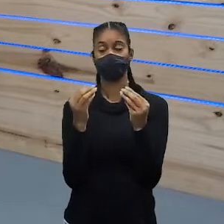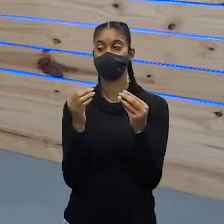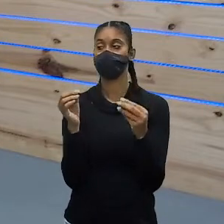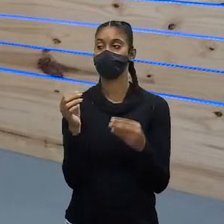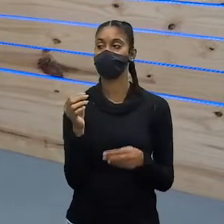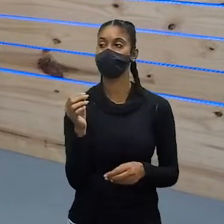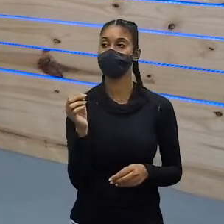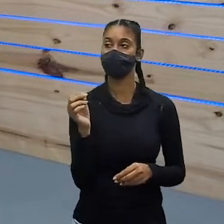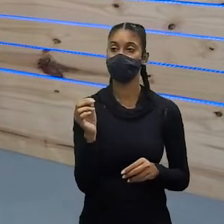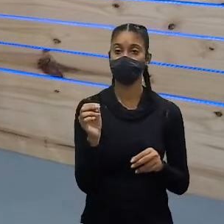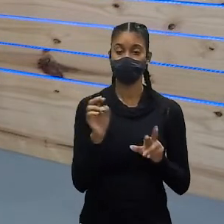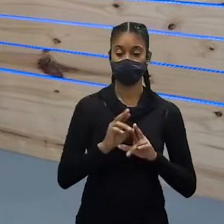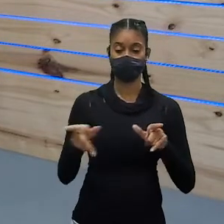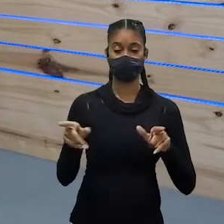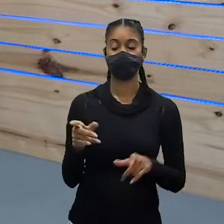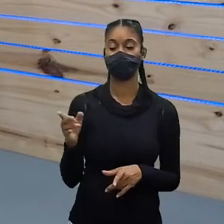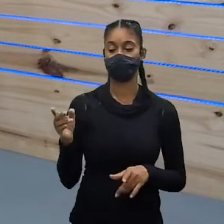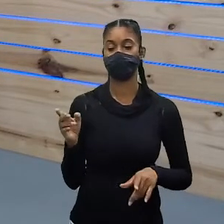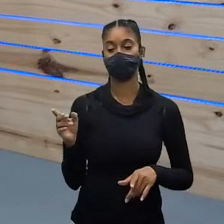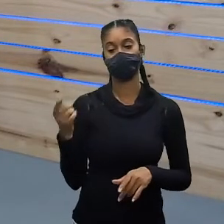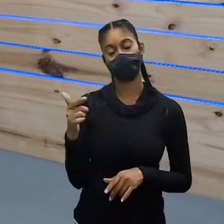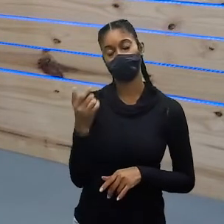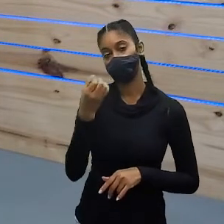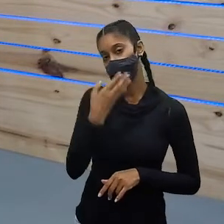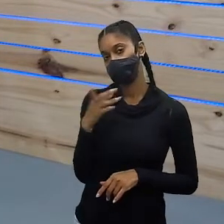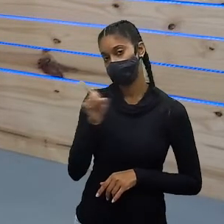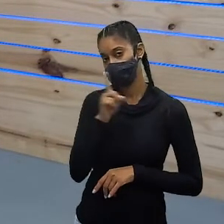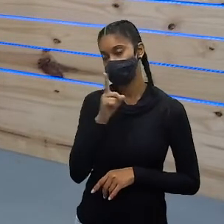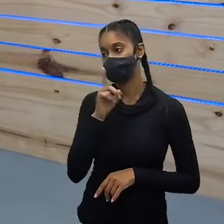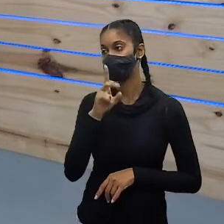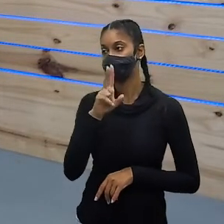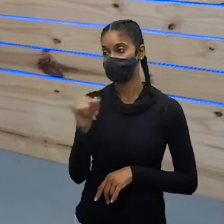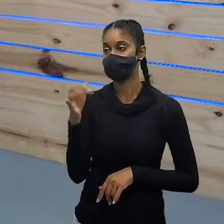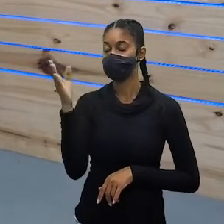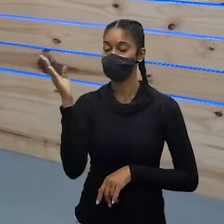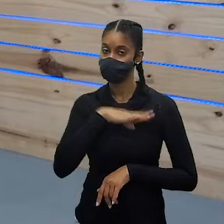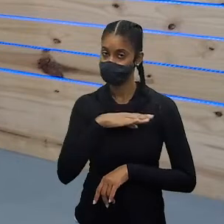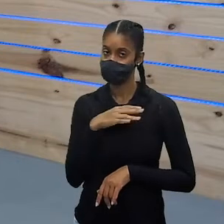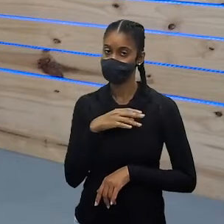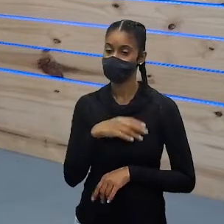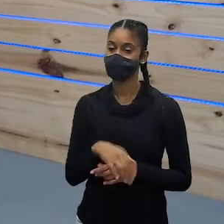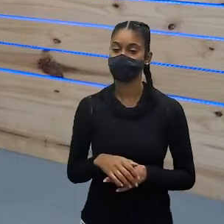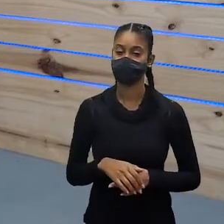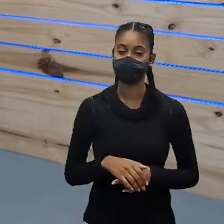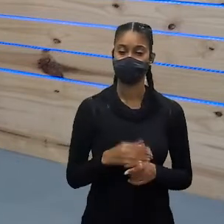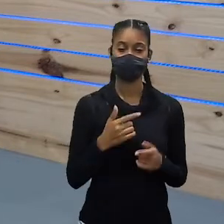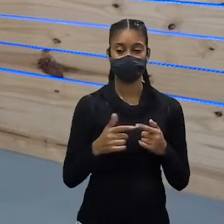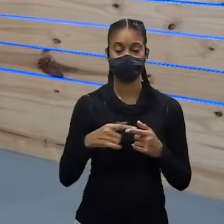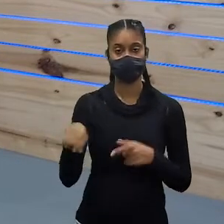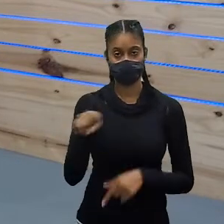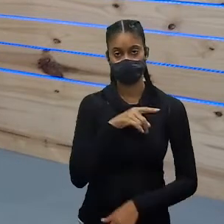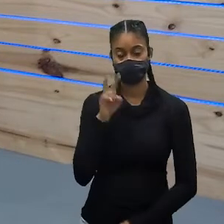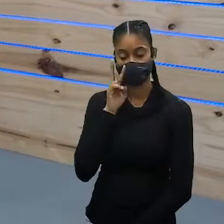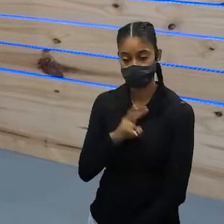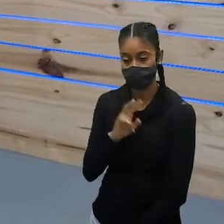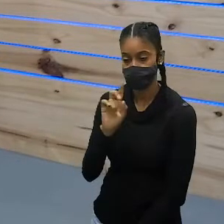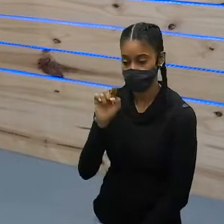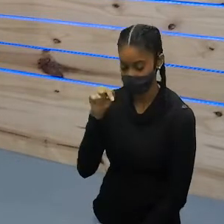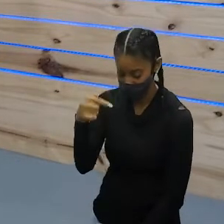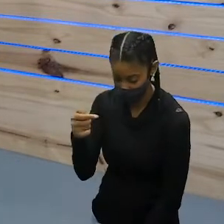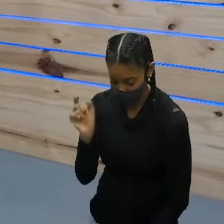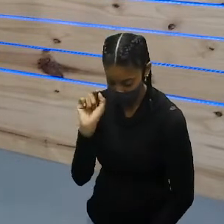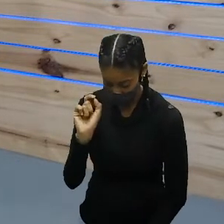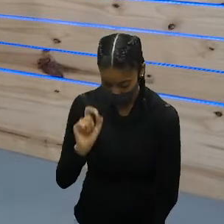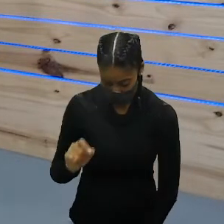saúde, vai trazer um malefício. Vai desidratar você. A gente vai ver isso mais para frente. Mas o fato é que mesmo a